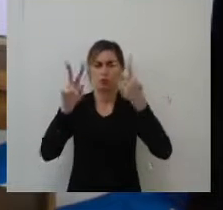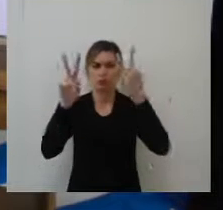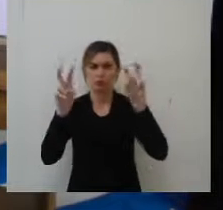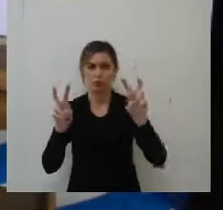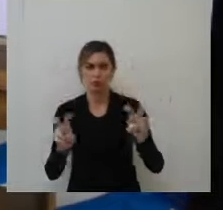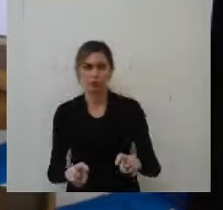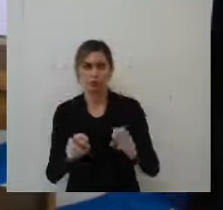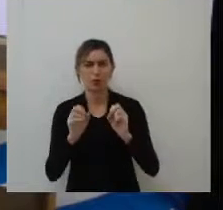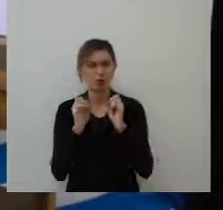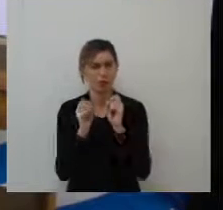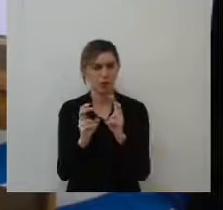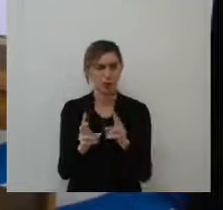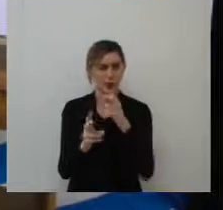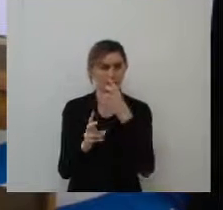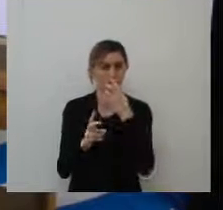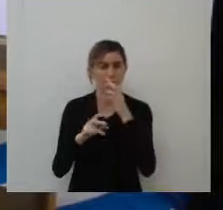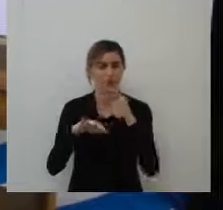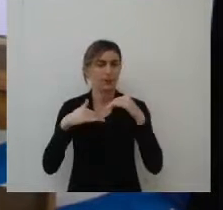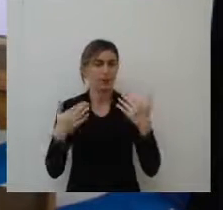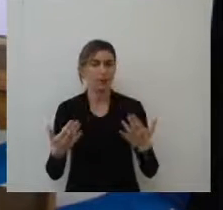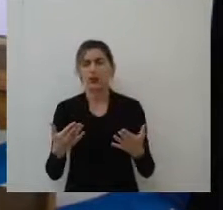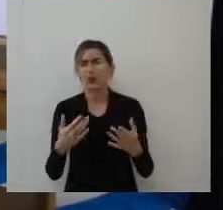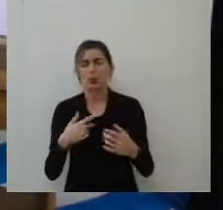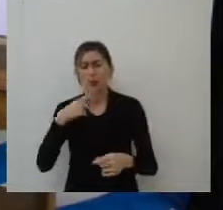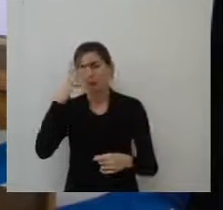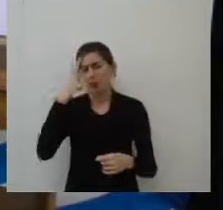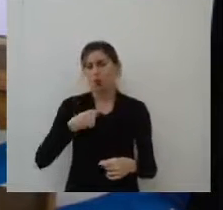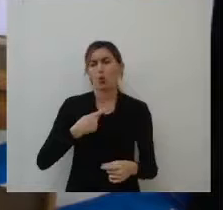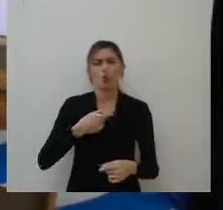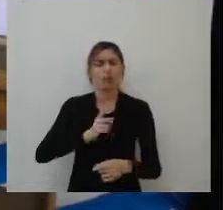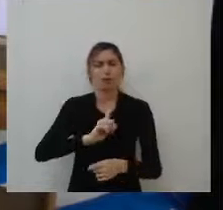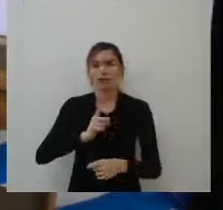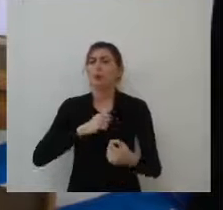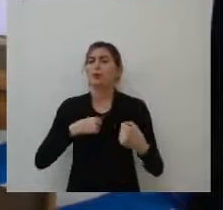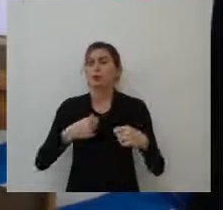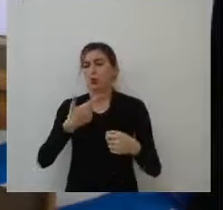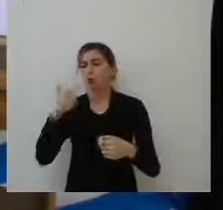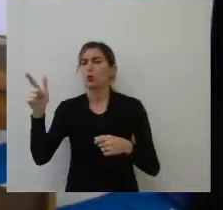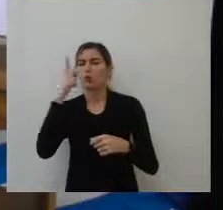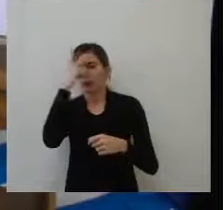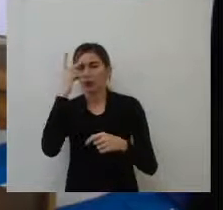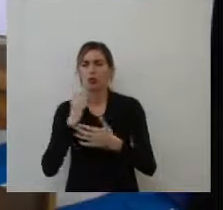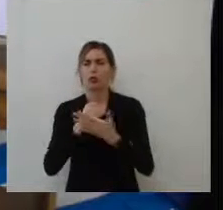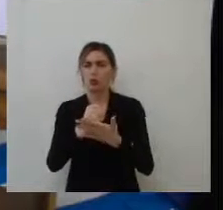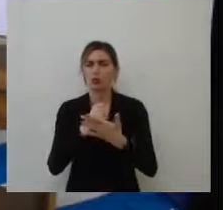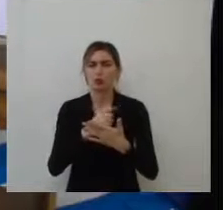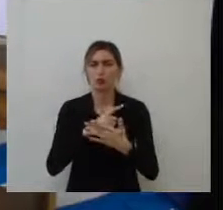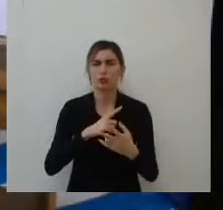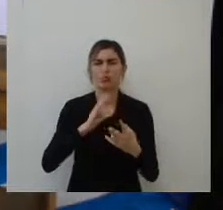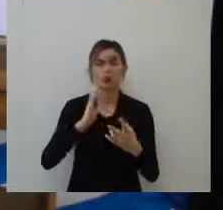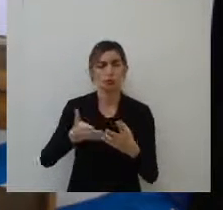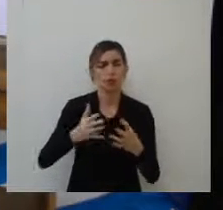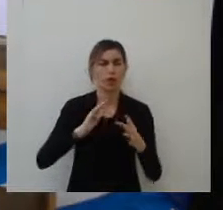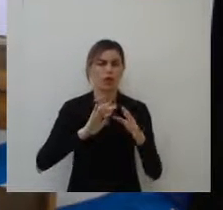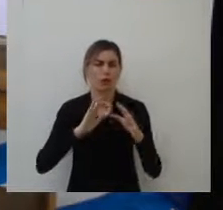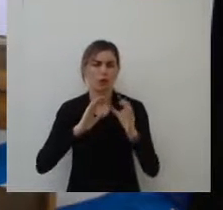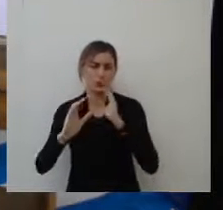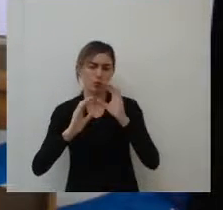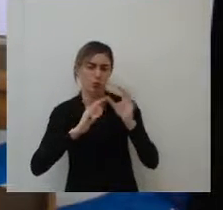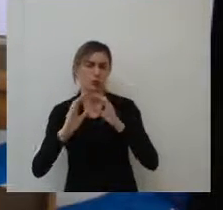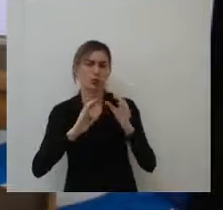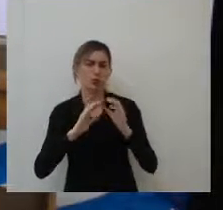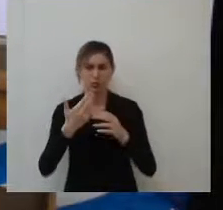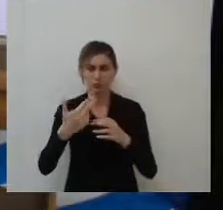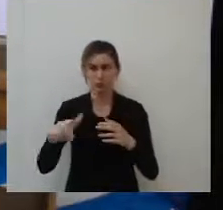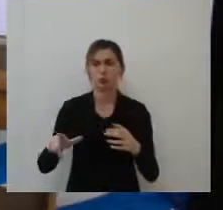conteúdos, ok? Então, não opera de modo independente, tem que ter alguém por trás. Já nos meios de comunicação,